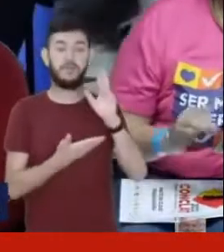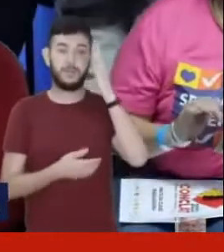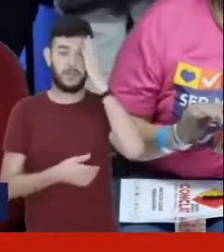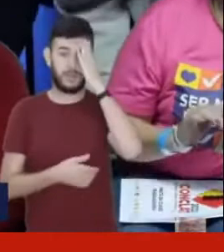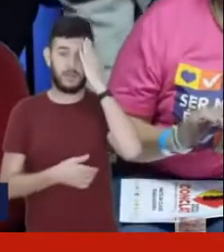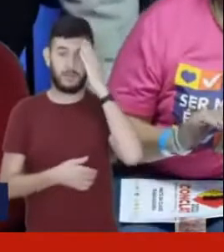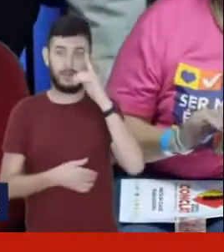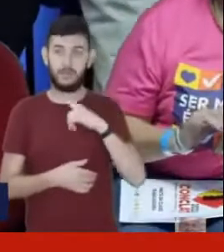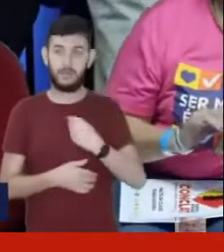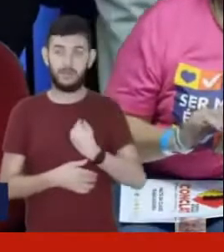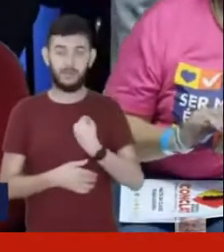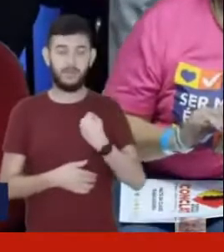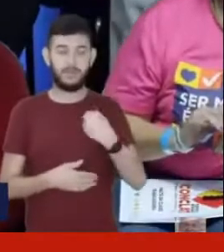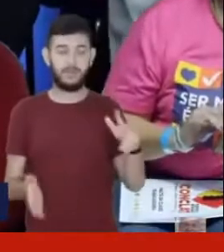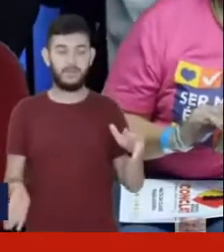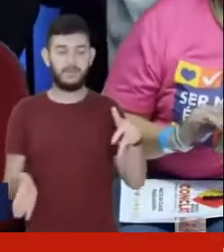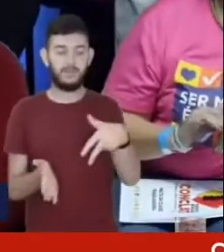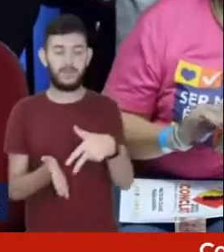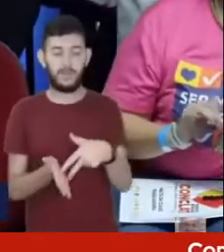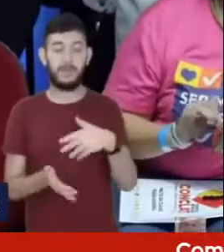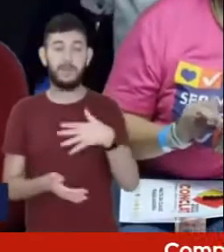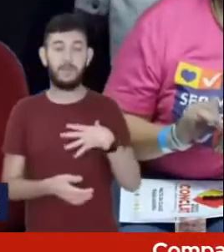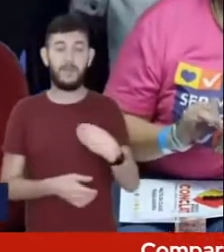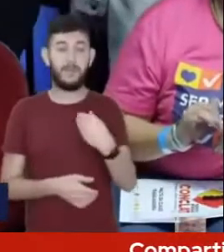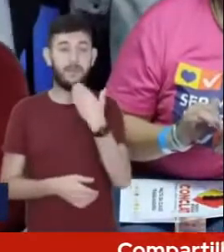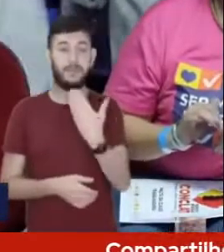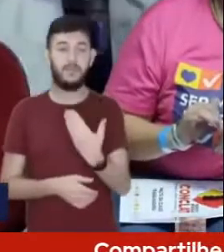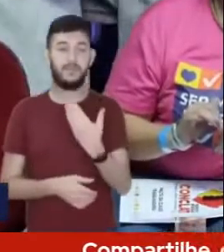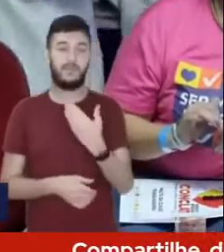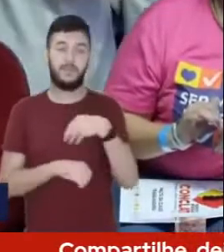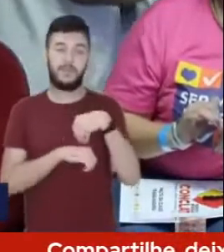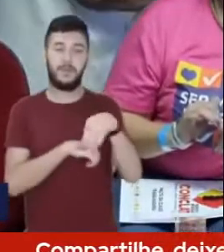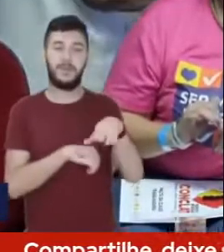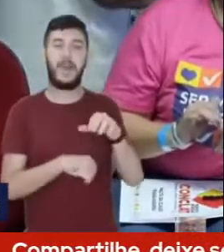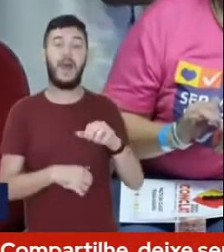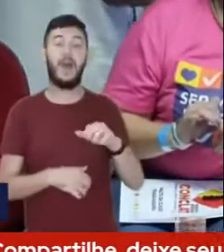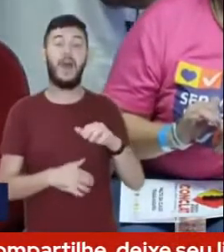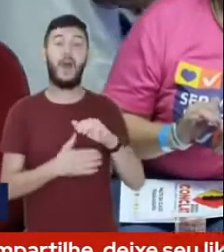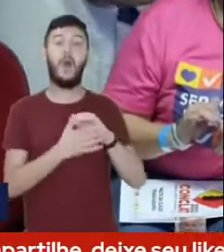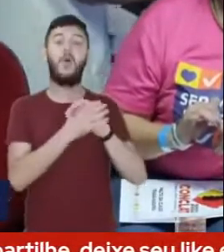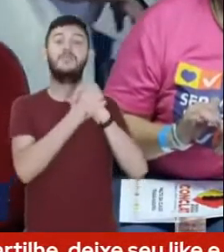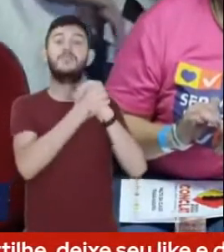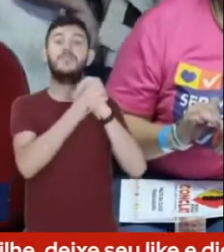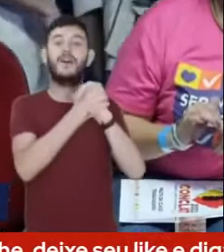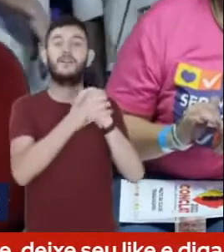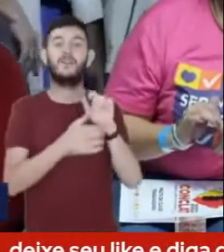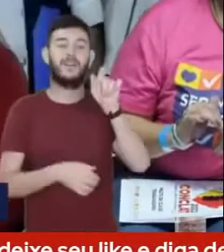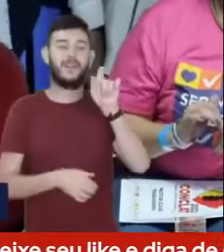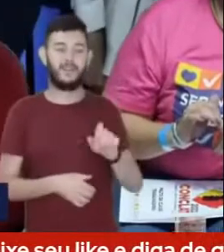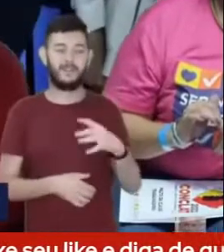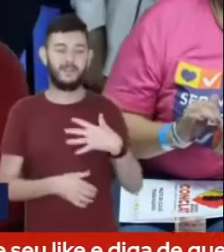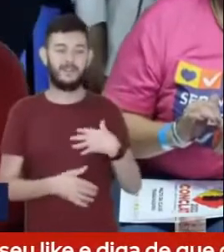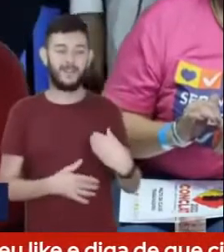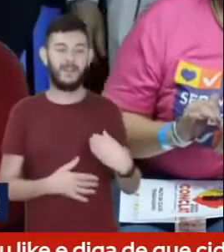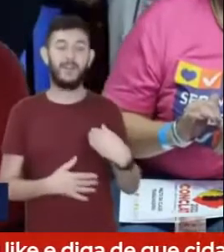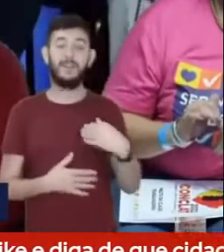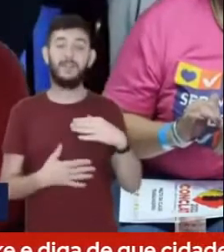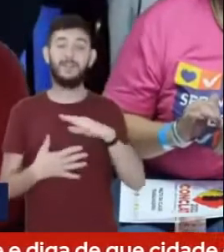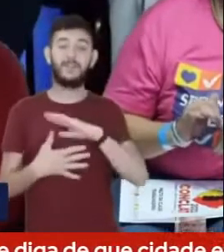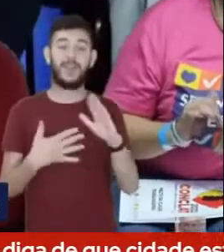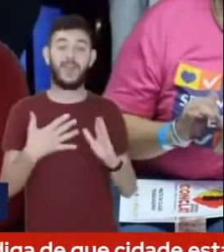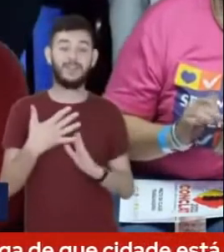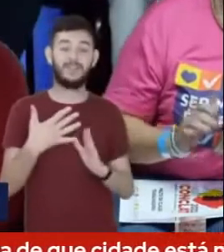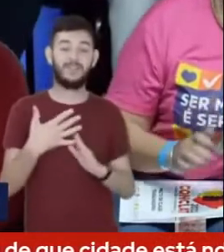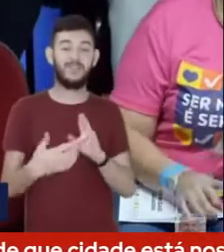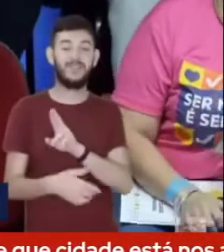Na verdade, ele disse, manda um salve. Meu filho caçula, o nome dele é Theo. E ele está na faculdade, ele teve o